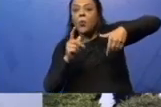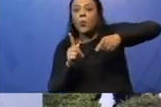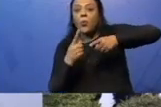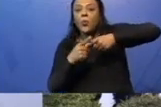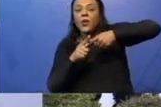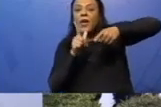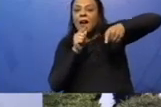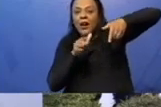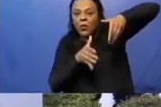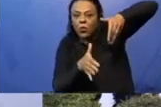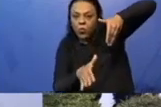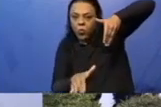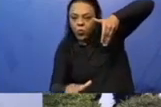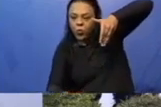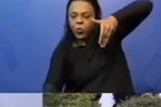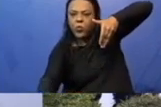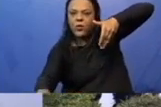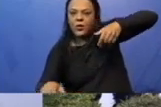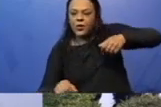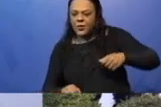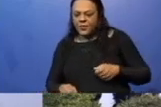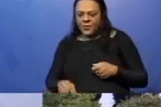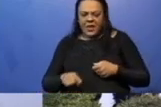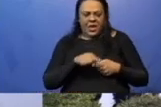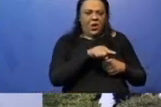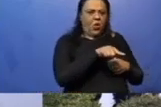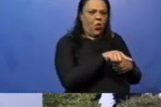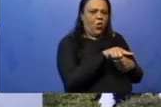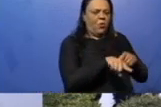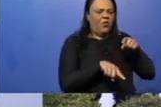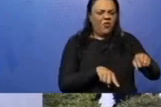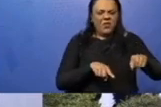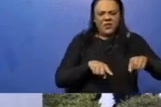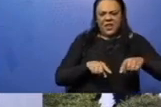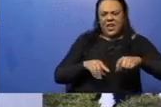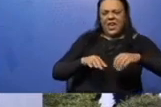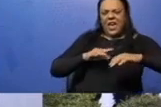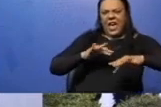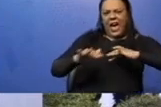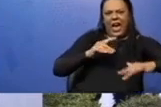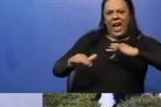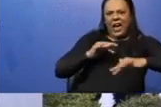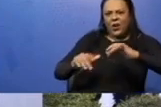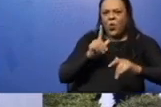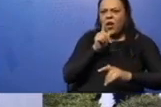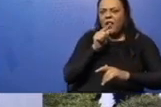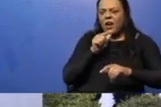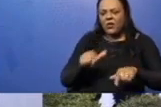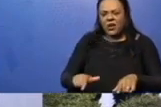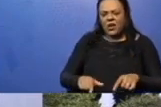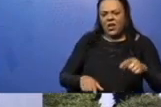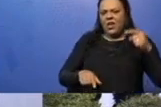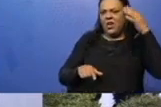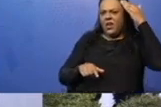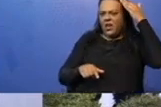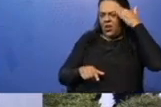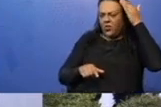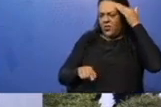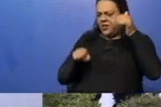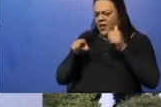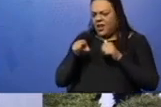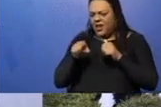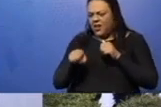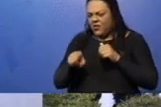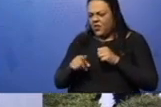bebendo. Você agita a água, continuou o lobo ameaçador. E sei que você andou falando mal de mim no ano